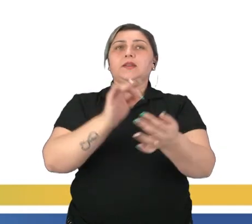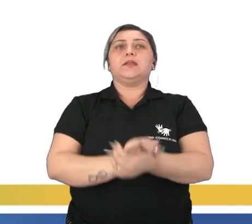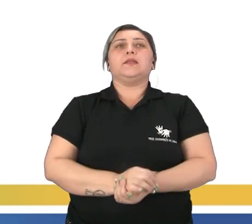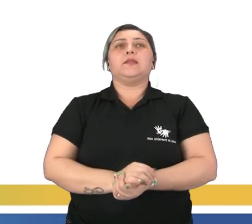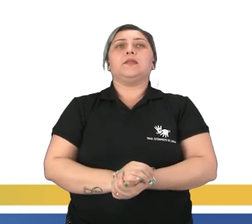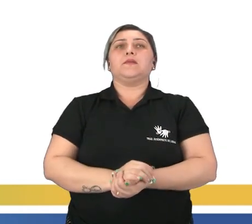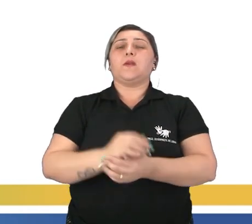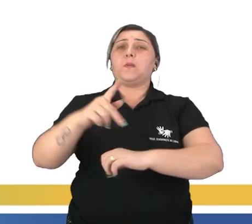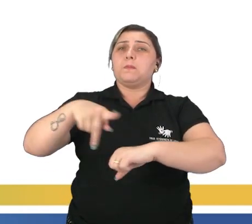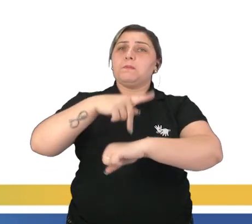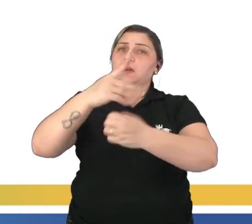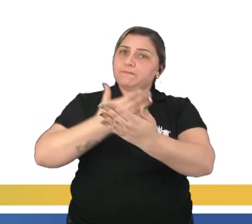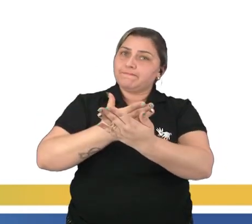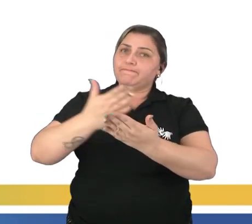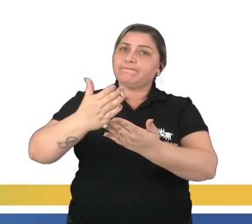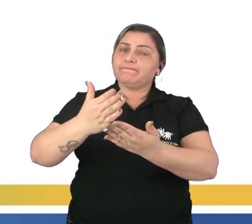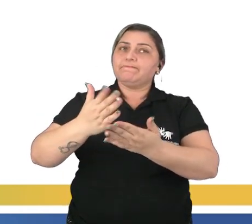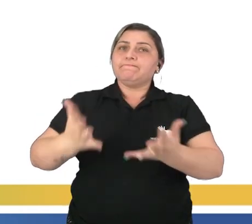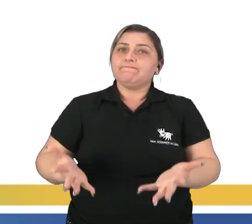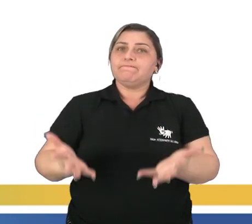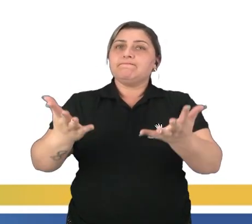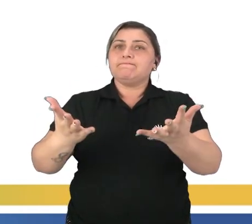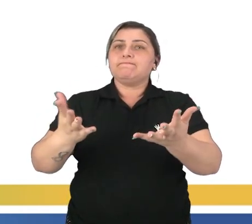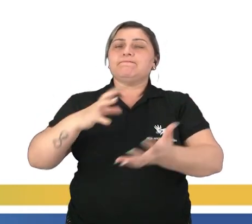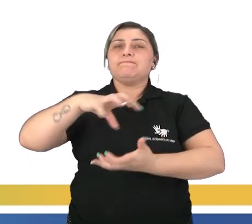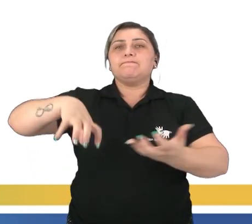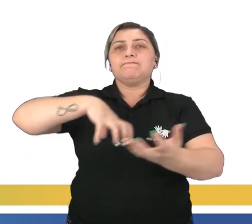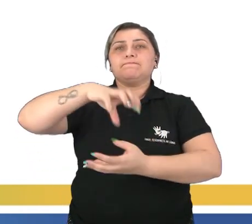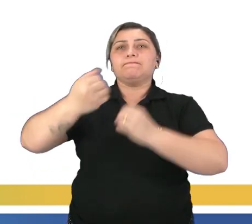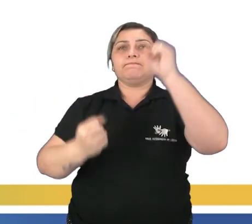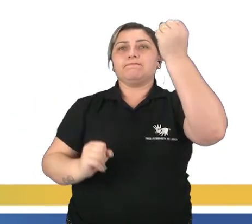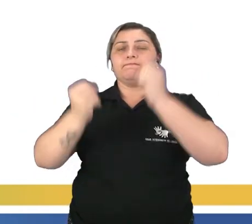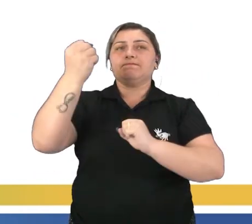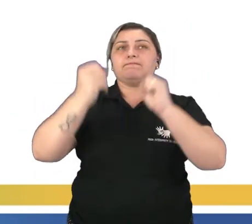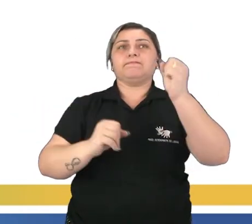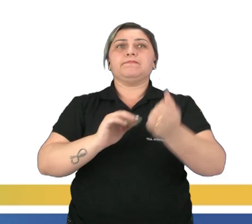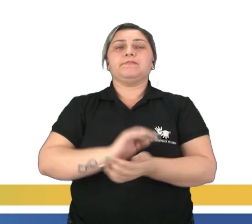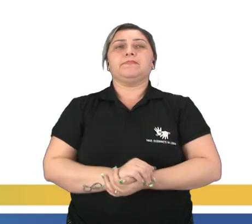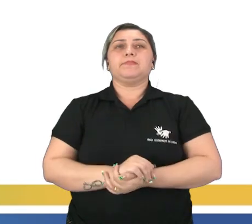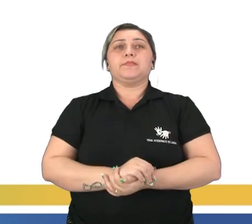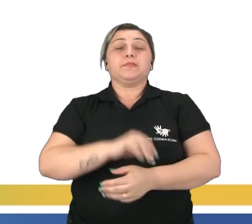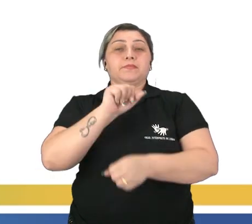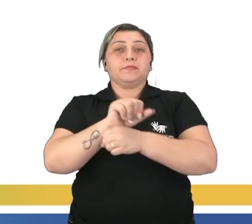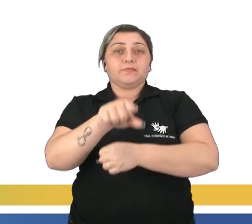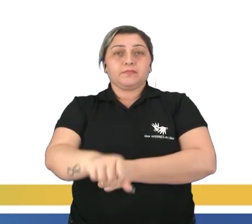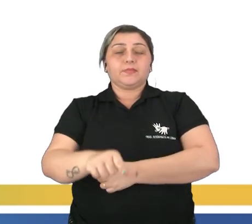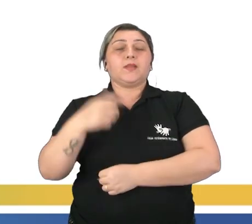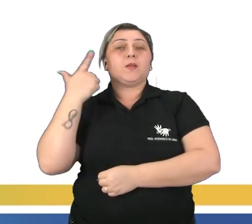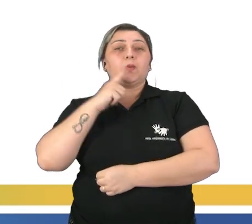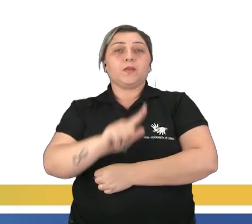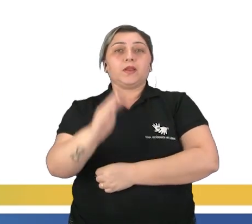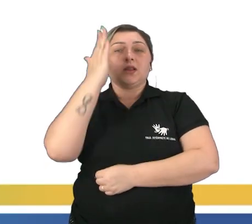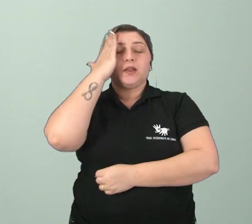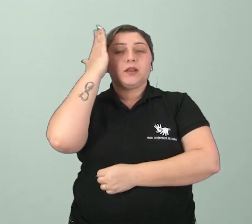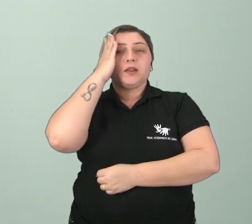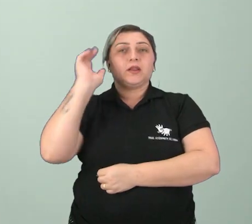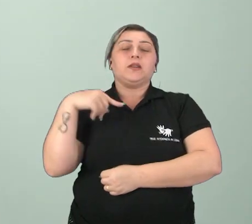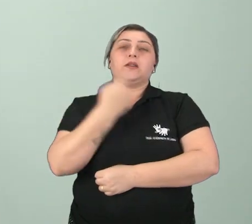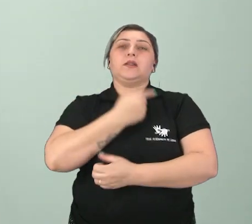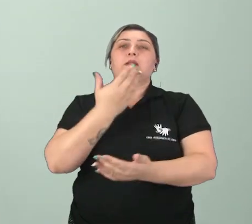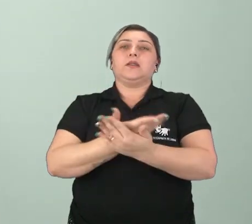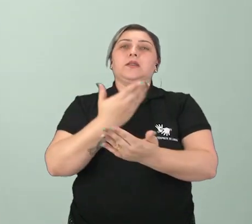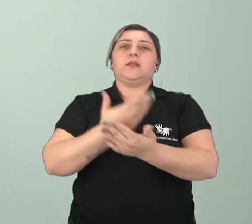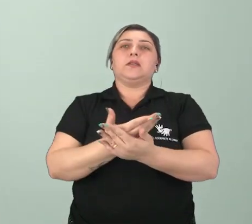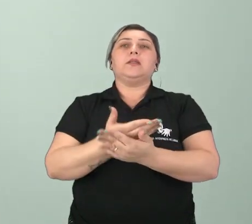o país que deu esse impulsionamento da Revolução Industrial. Então é isso, eu espero que vocês tenham conseguido compreender a nossa